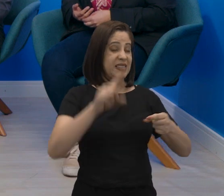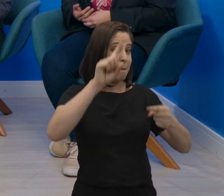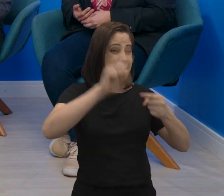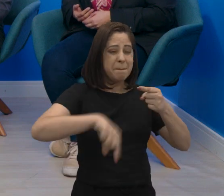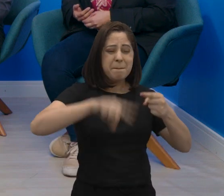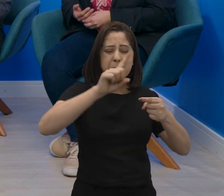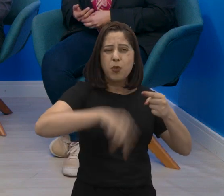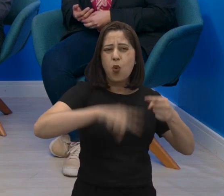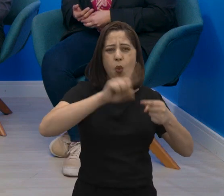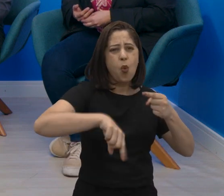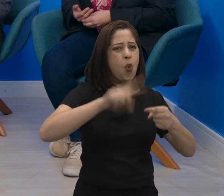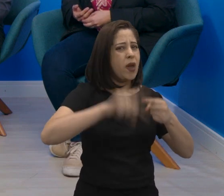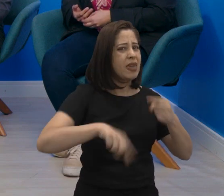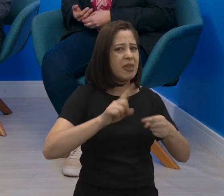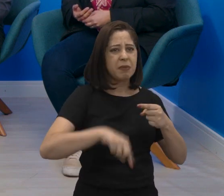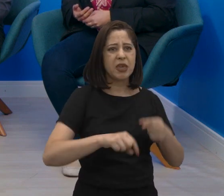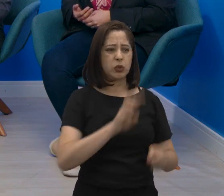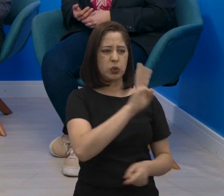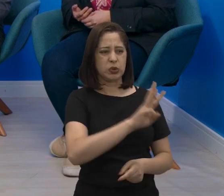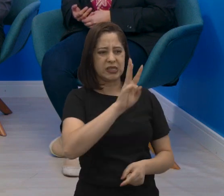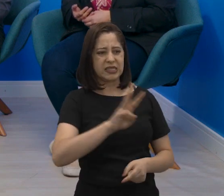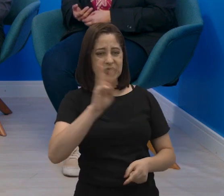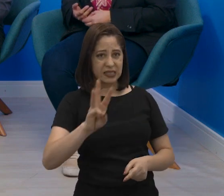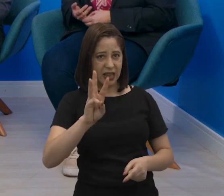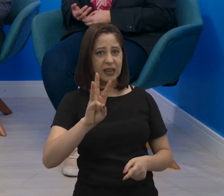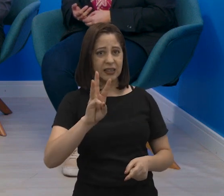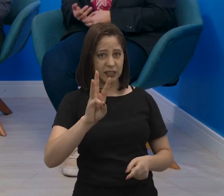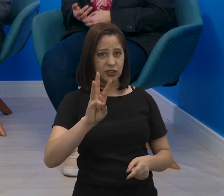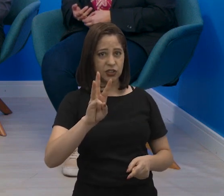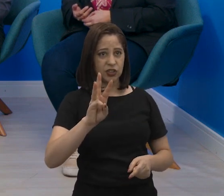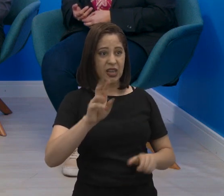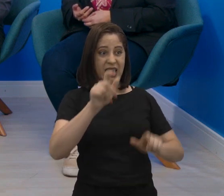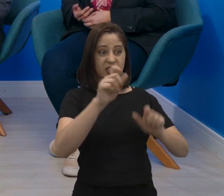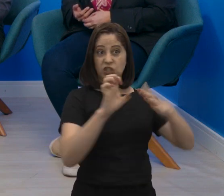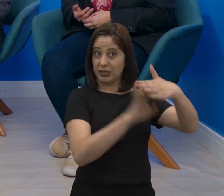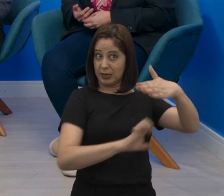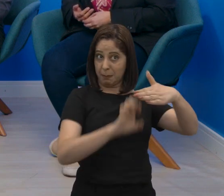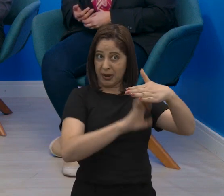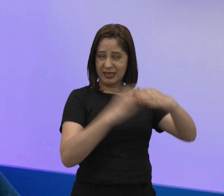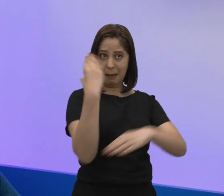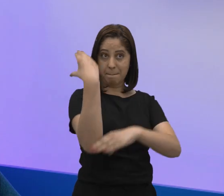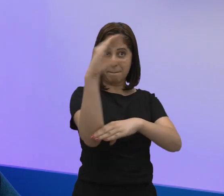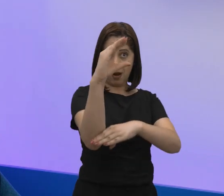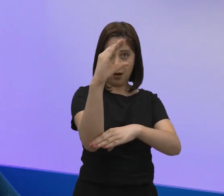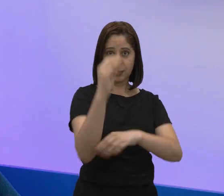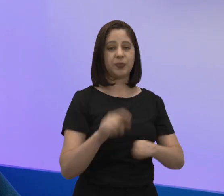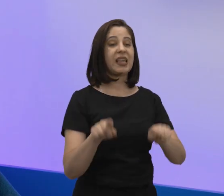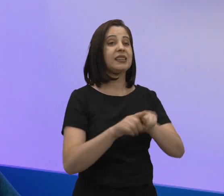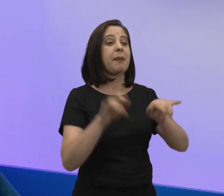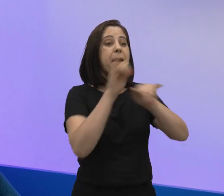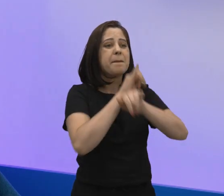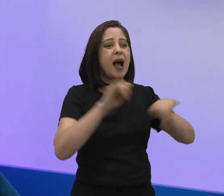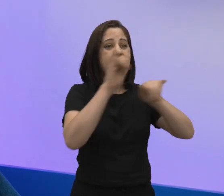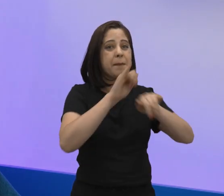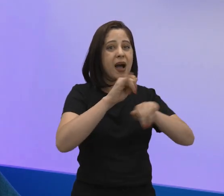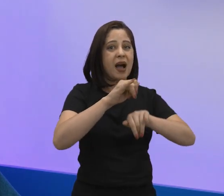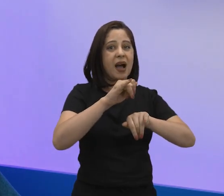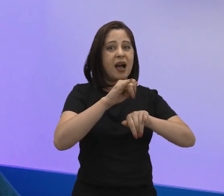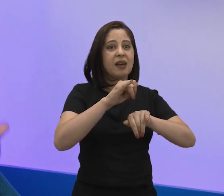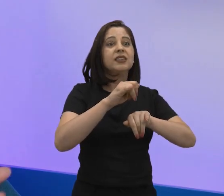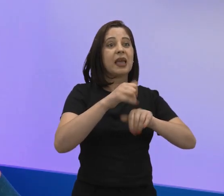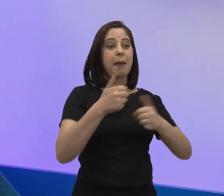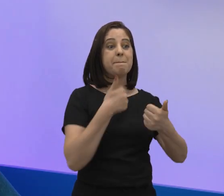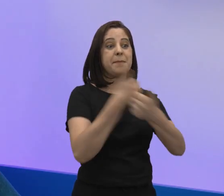se fazer propaganda em sites ou redes sociais de pessoa jurídica. Não pode fazer propaganda na rua em